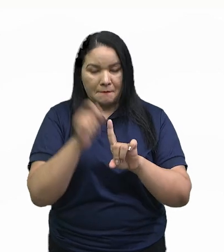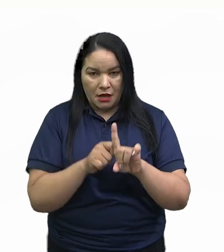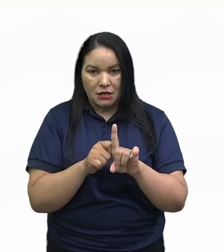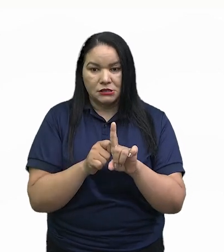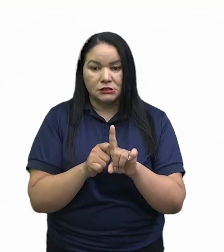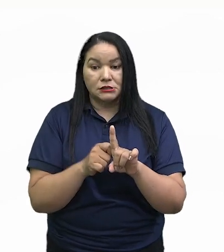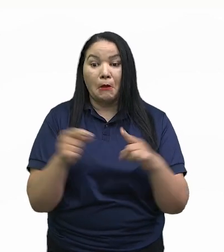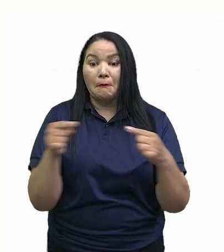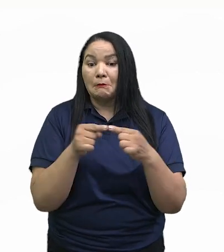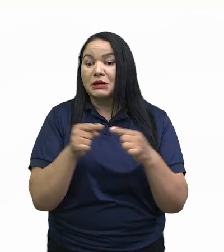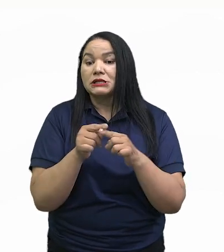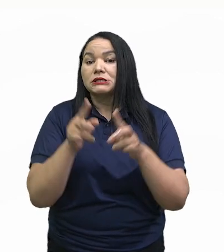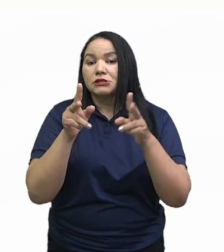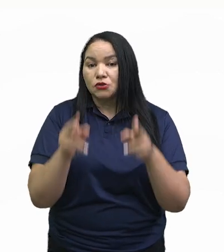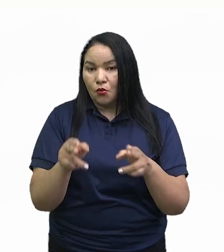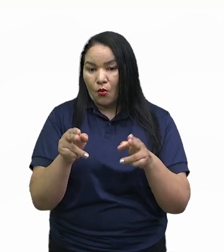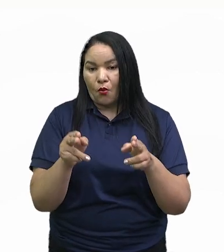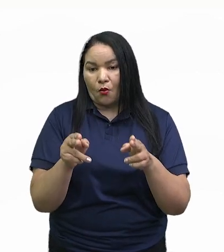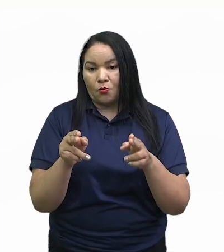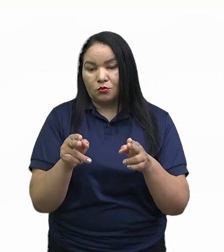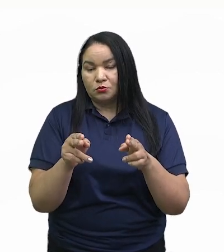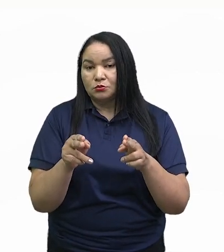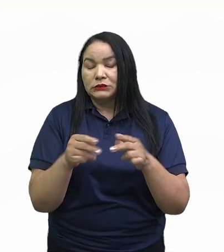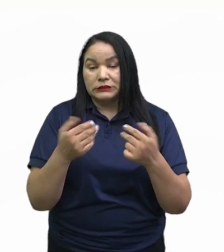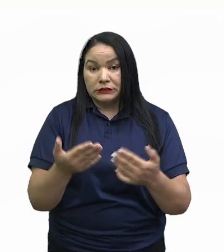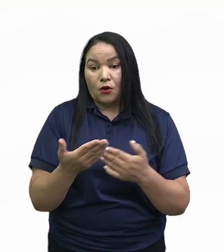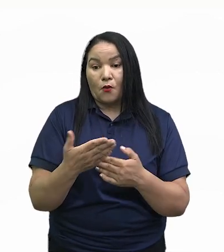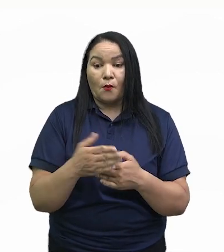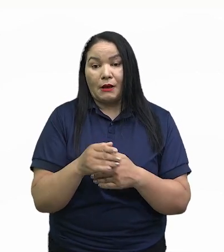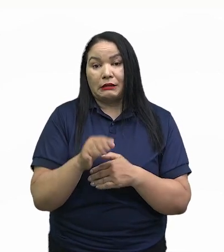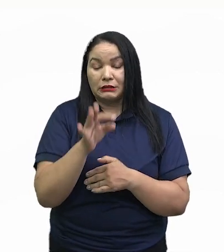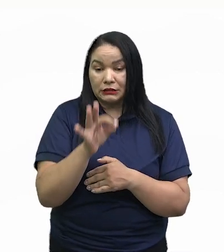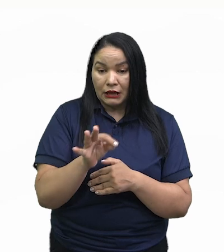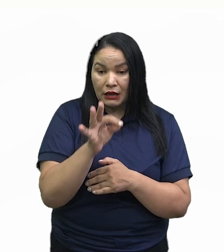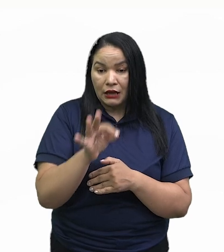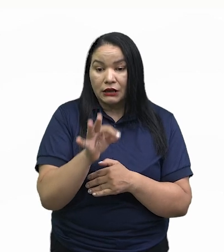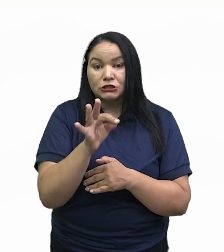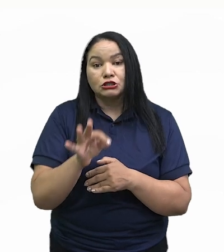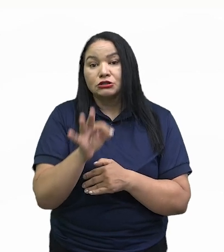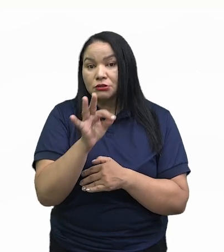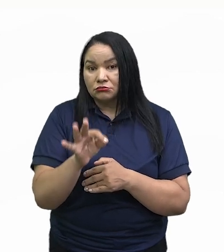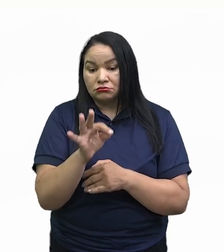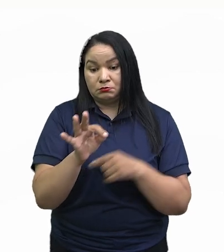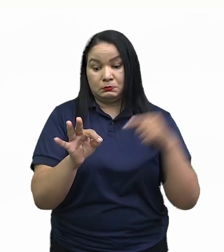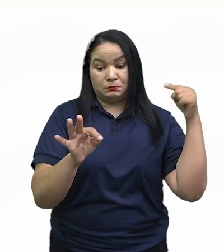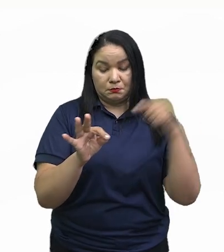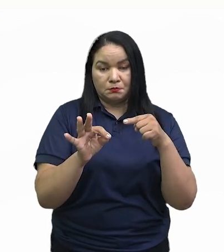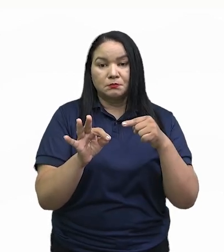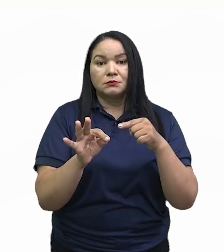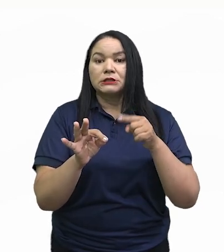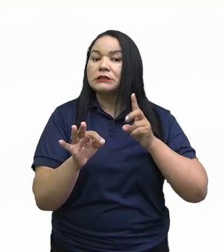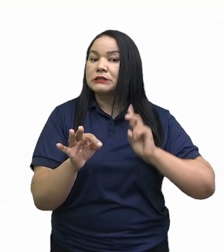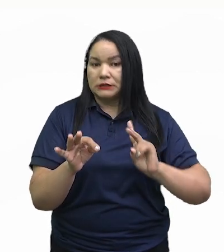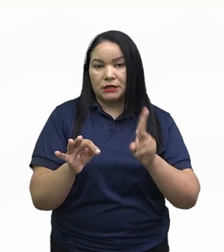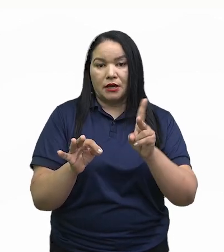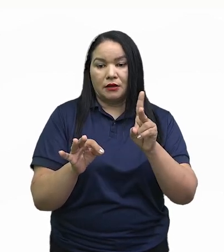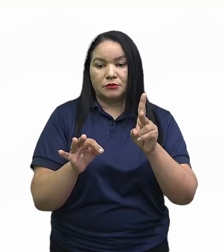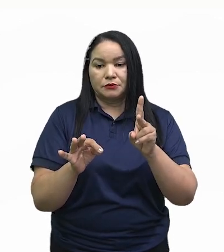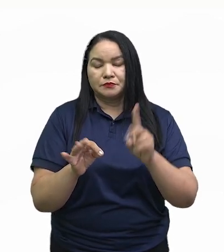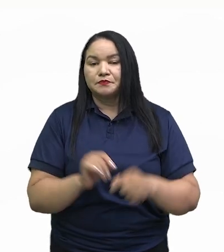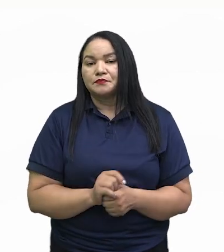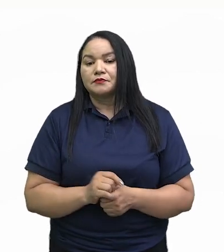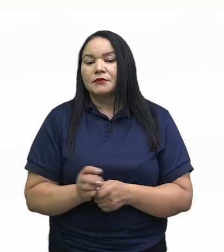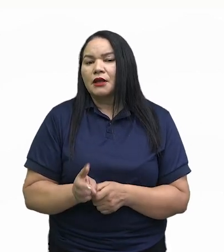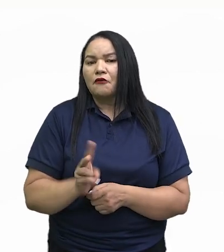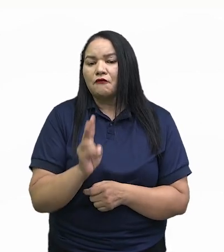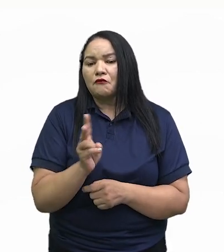E perceba que a taxa, ela sempre vai aparecer ali acompanhada do símbolo %, tudo bem? Qual será o